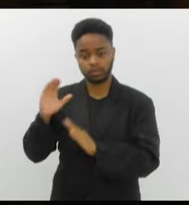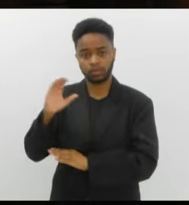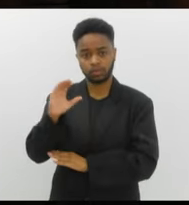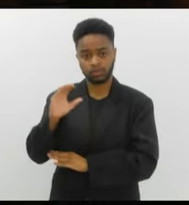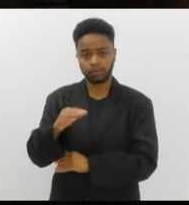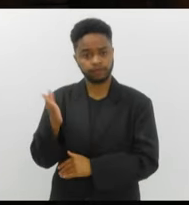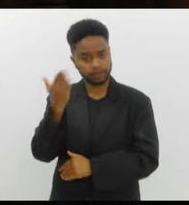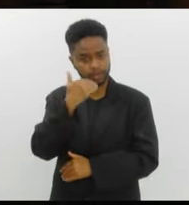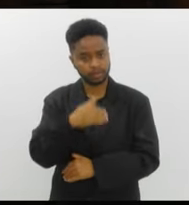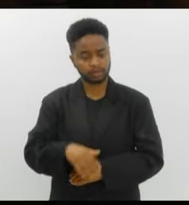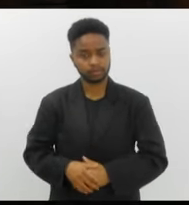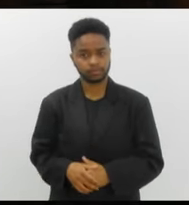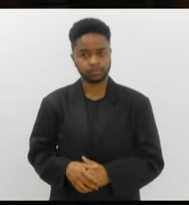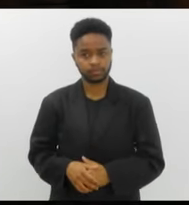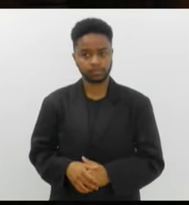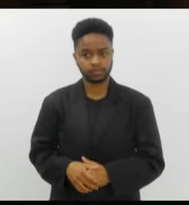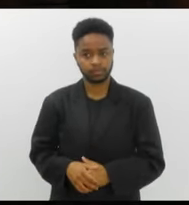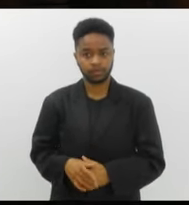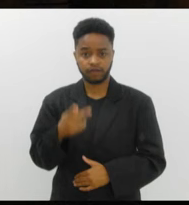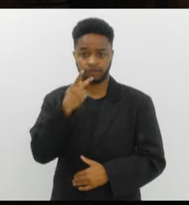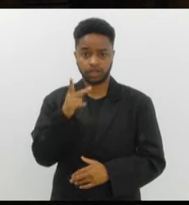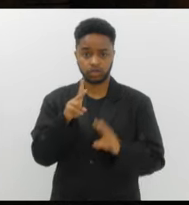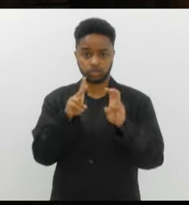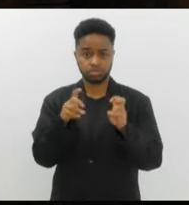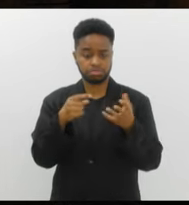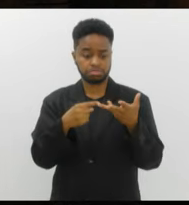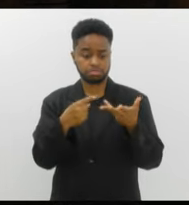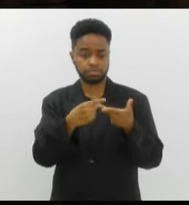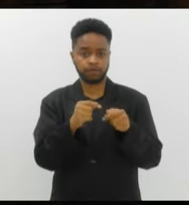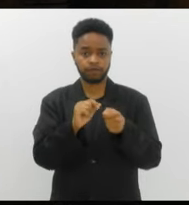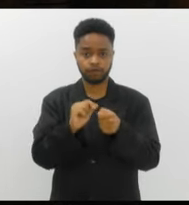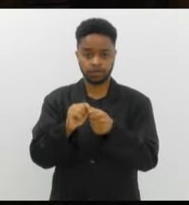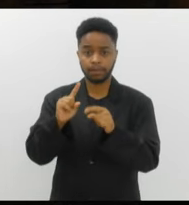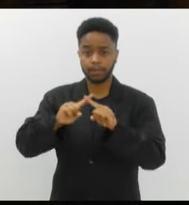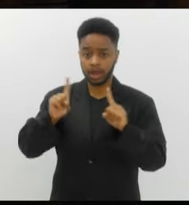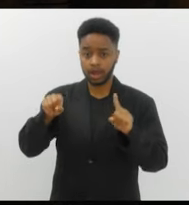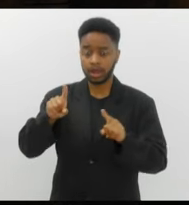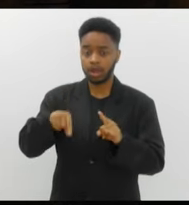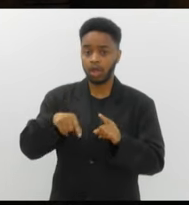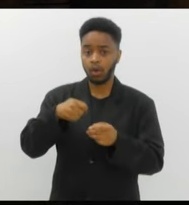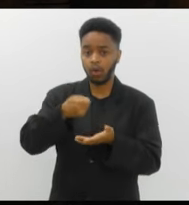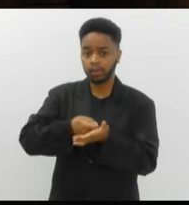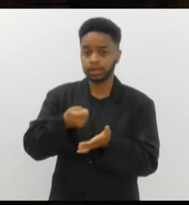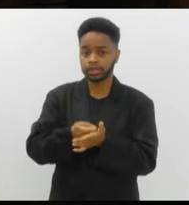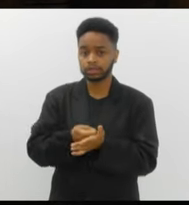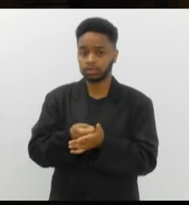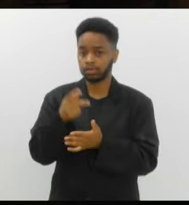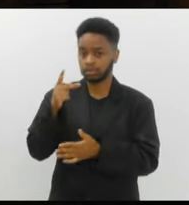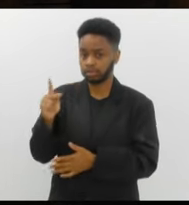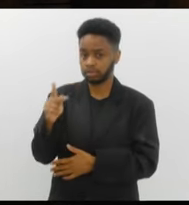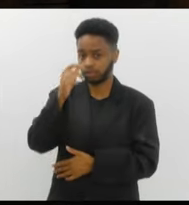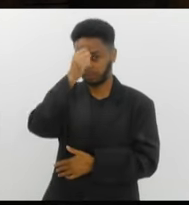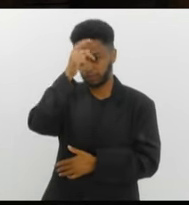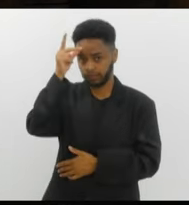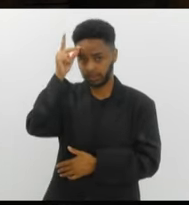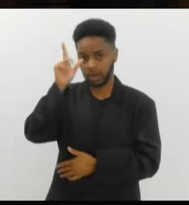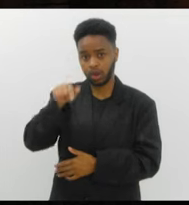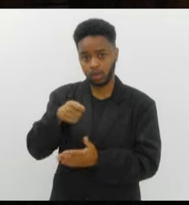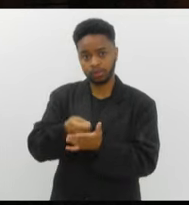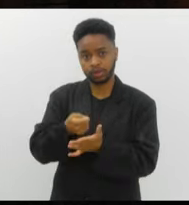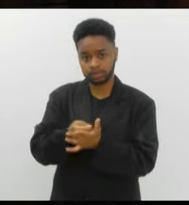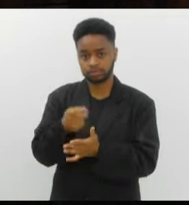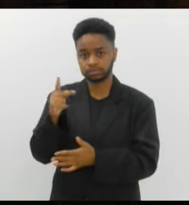Vim para cá falar de alguns feitos que é obrigação de um governo, que é obrigação do governo,